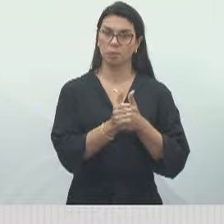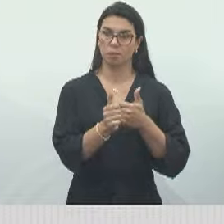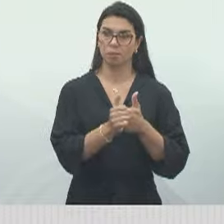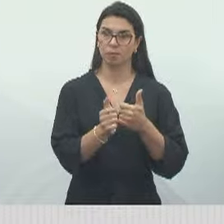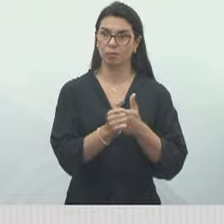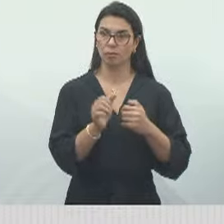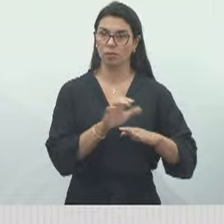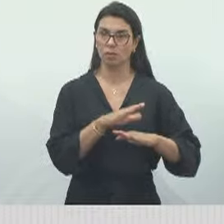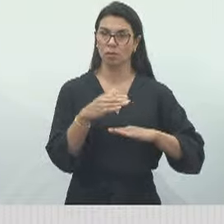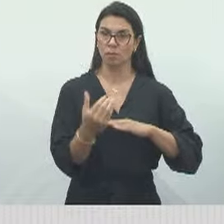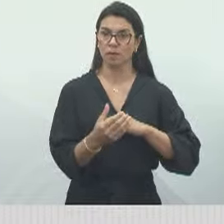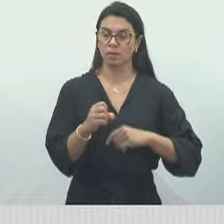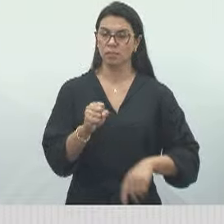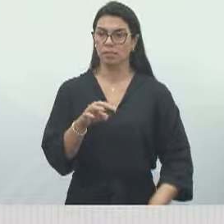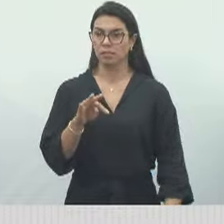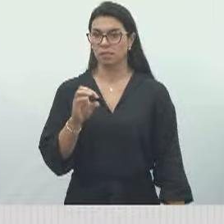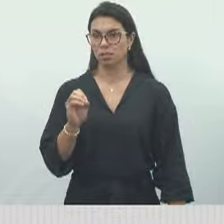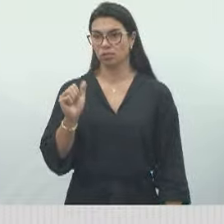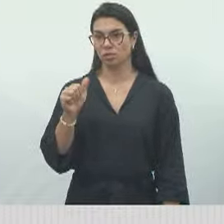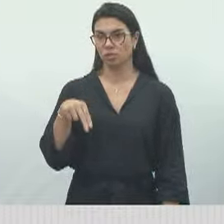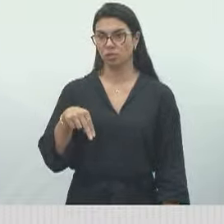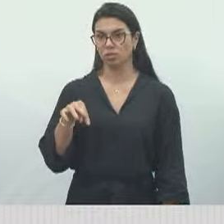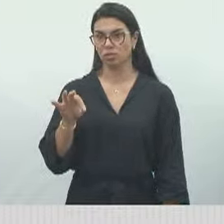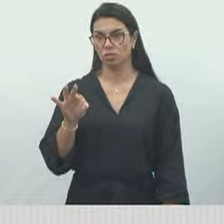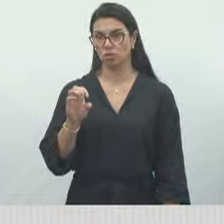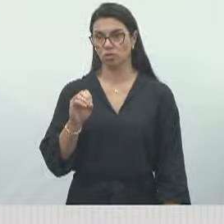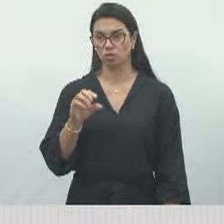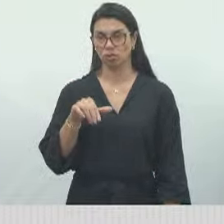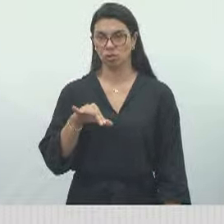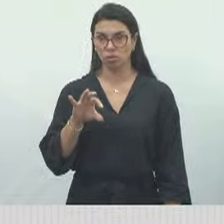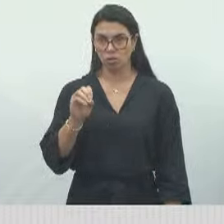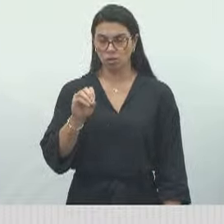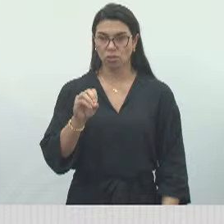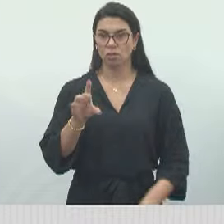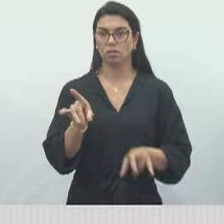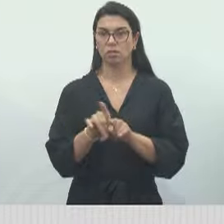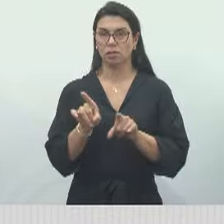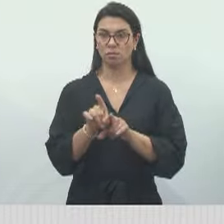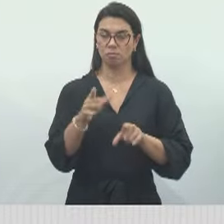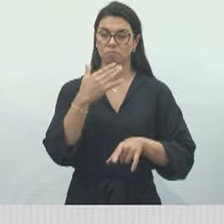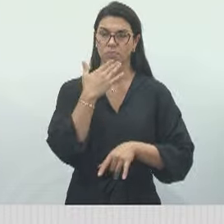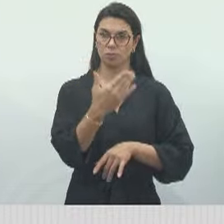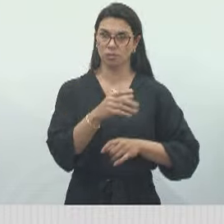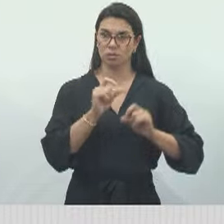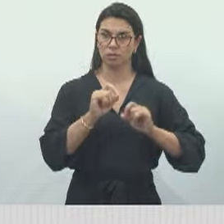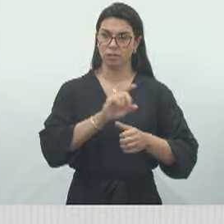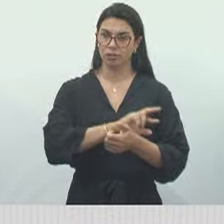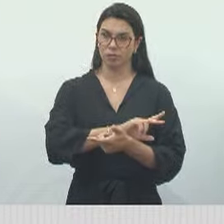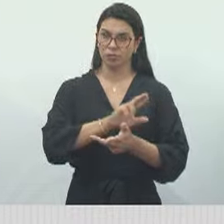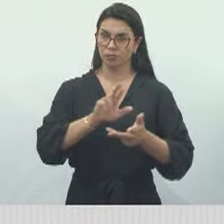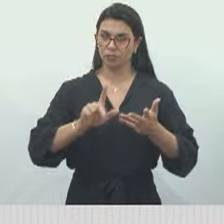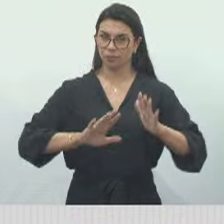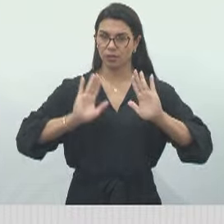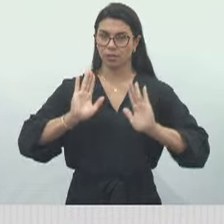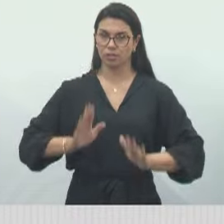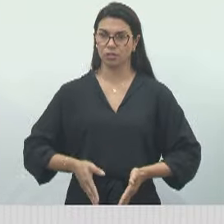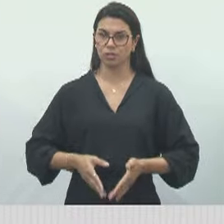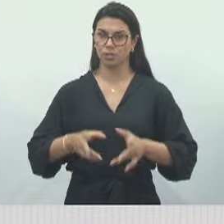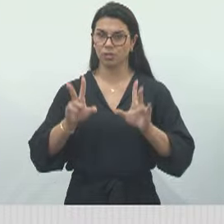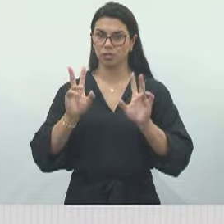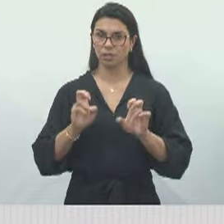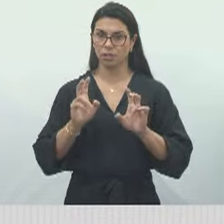do Santo Antônio da Boa Vista. Estamos solicitando que sejam feitas várias, né? A gente está pedindo que seja